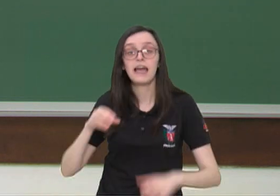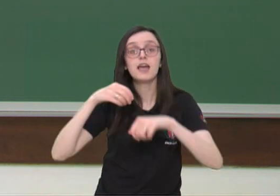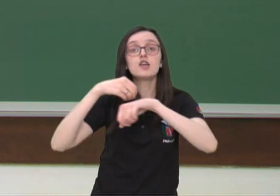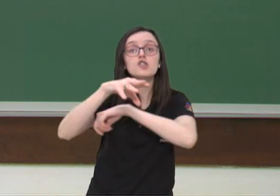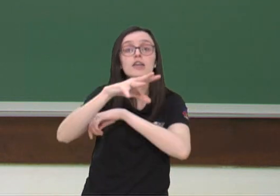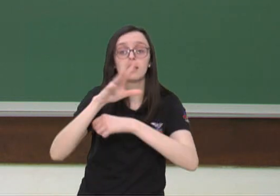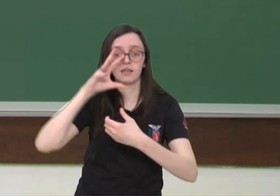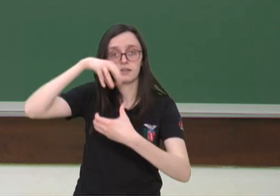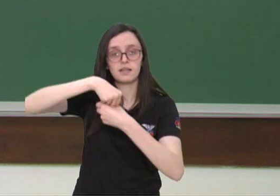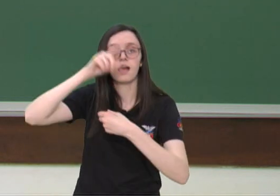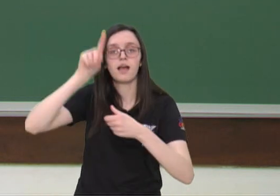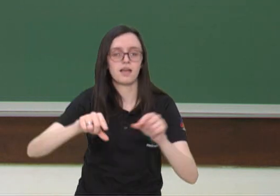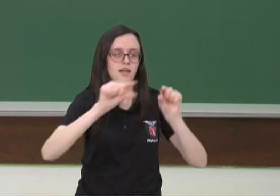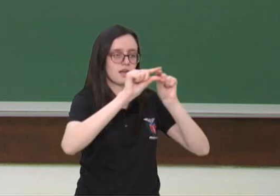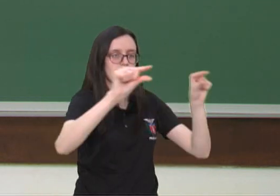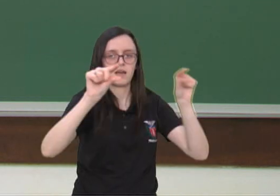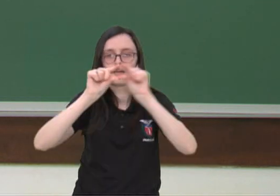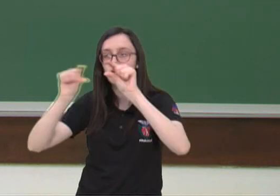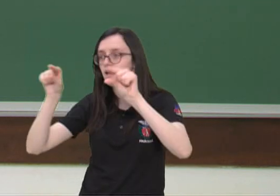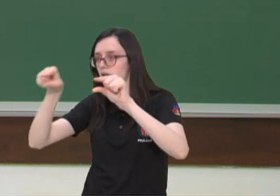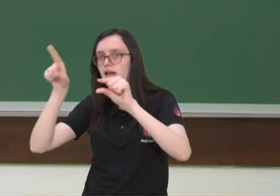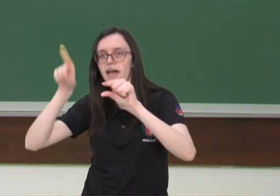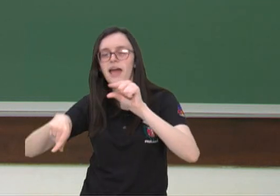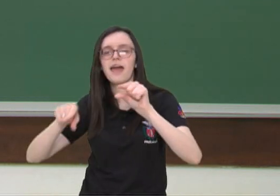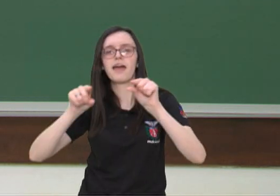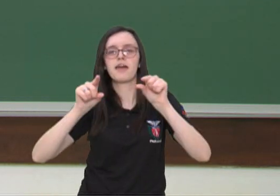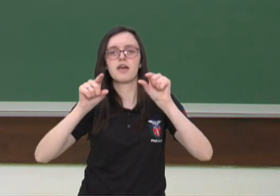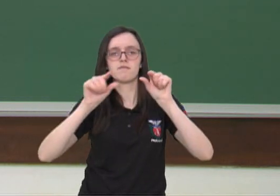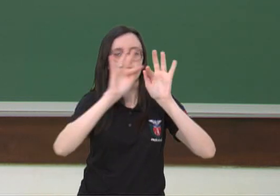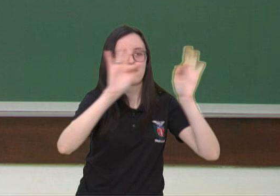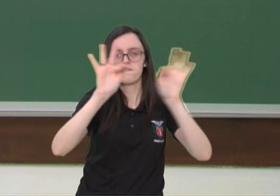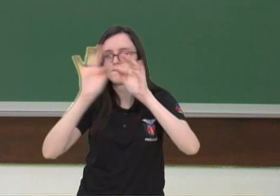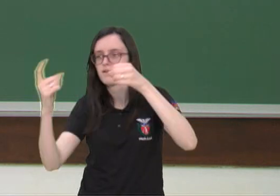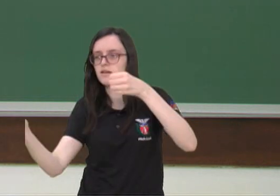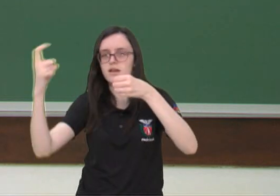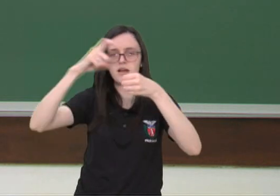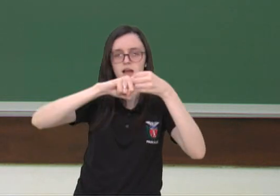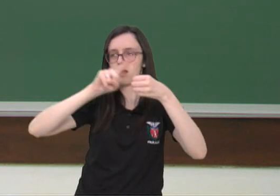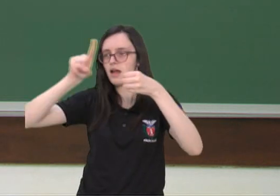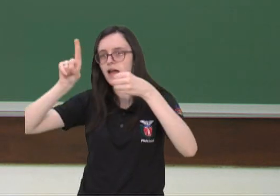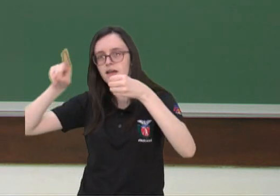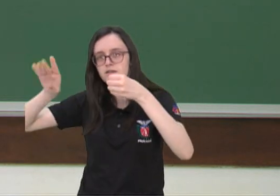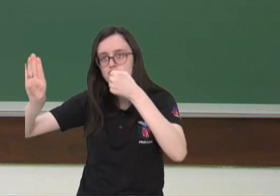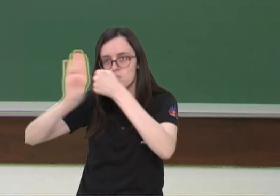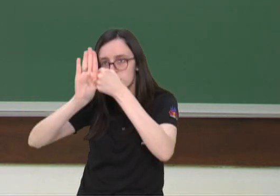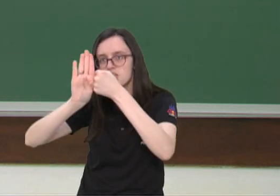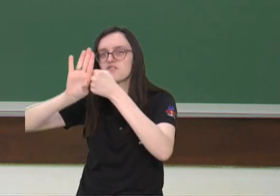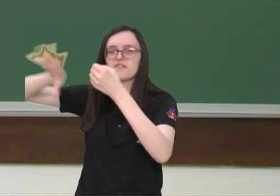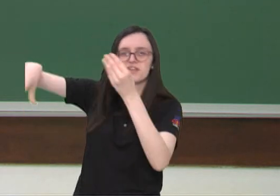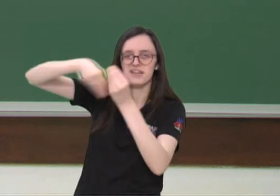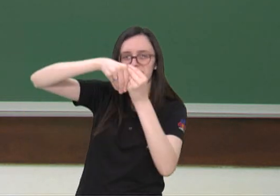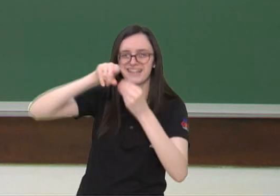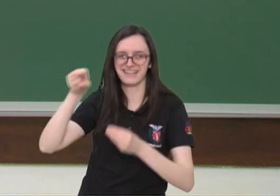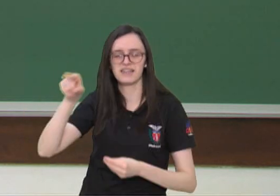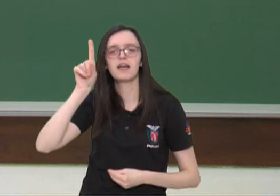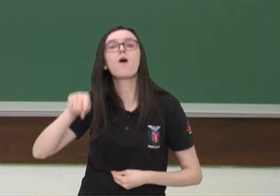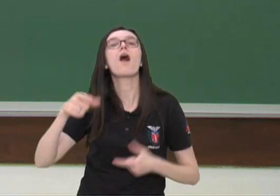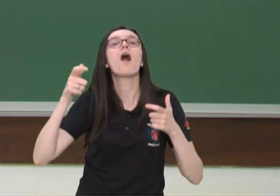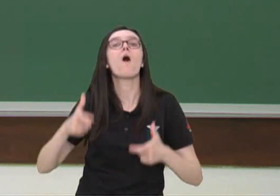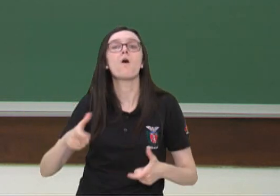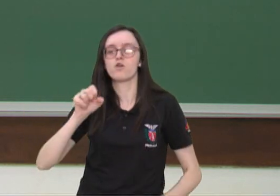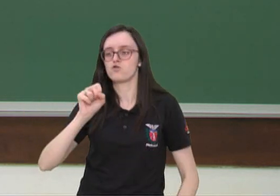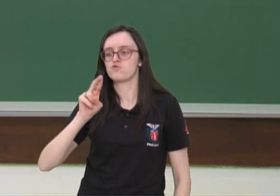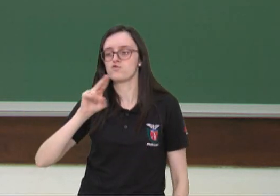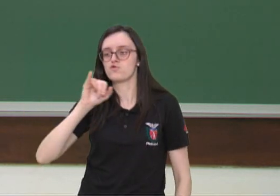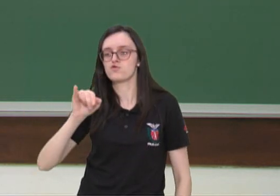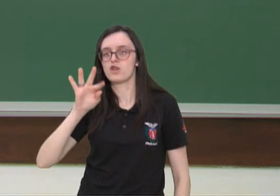na oração subordinada substantiva é o sujeito da oração vai estar na subordinada. Isso ocorre porque